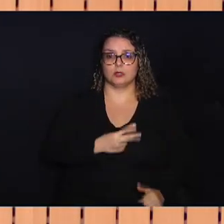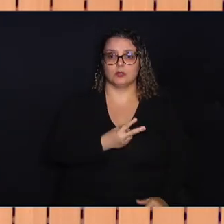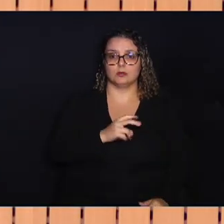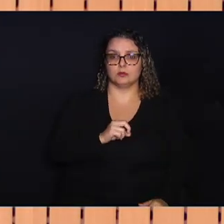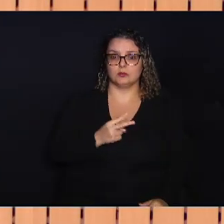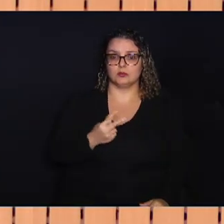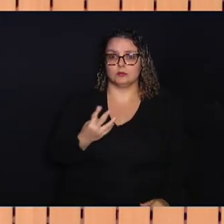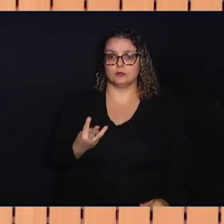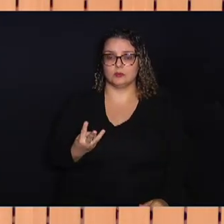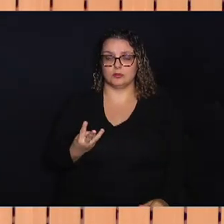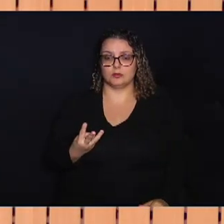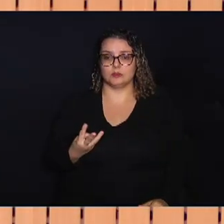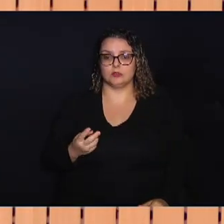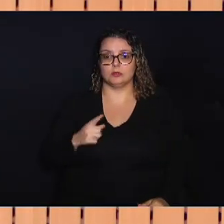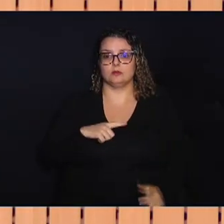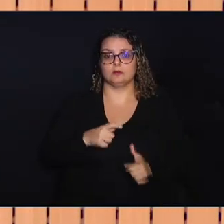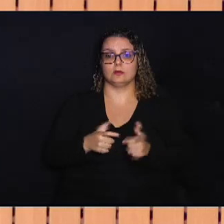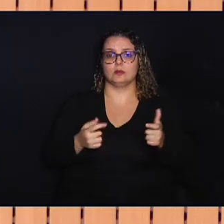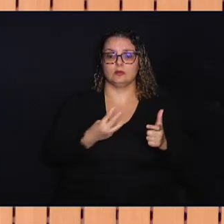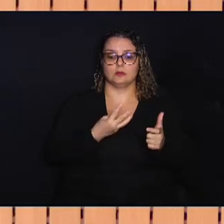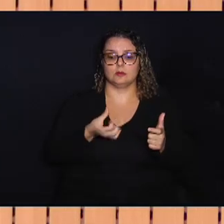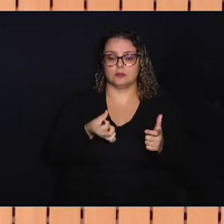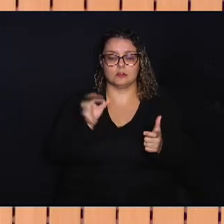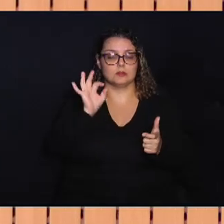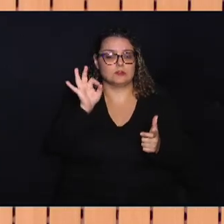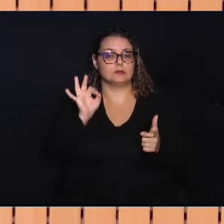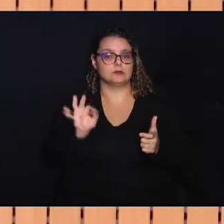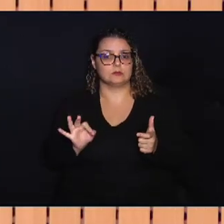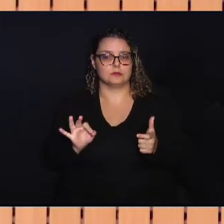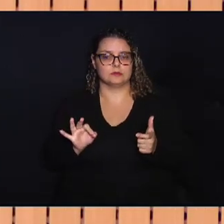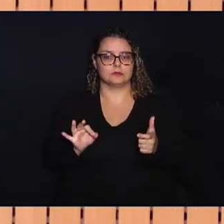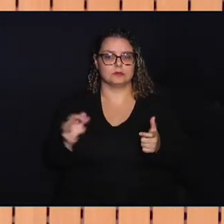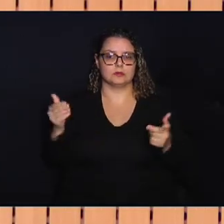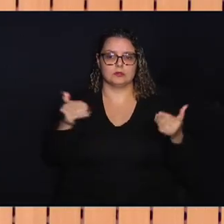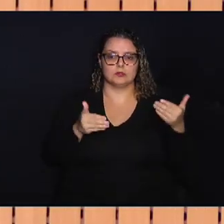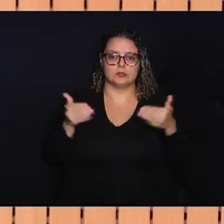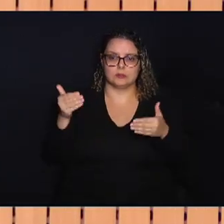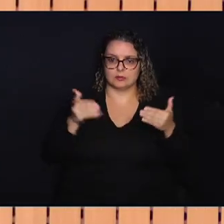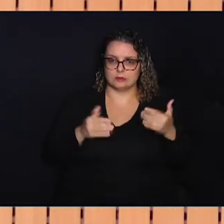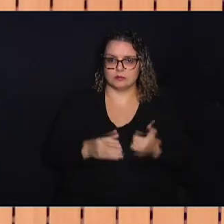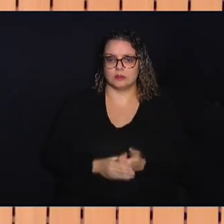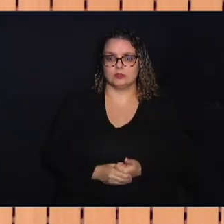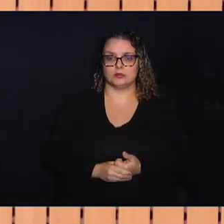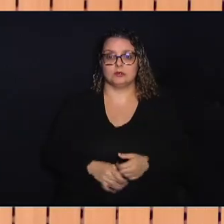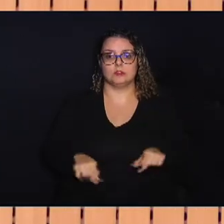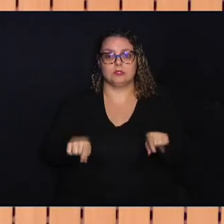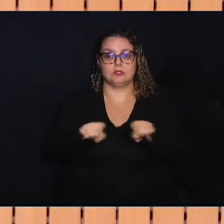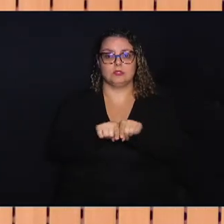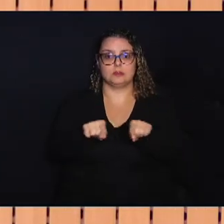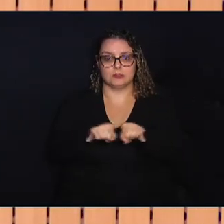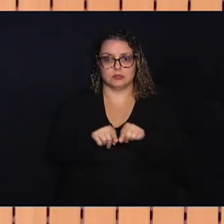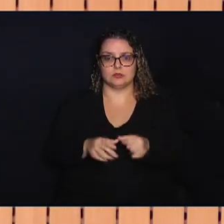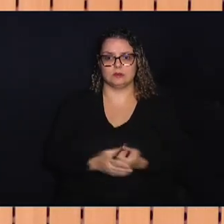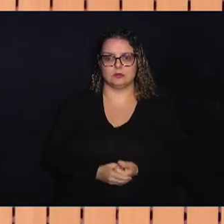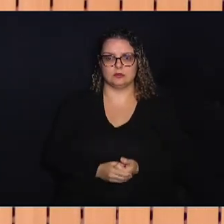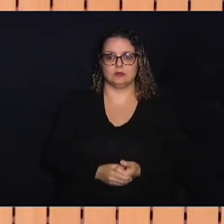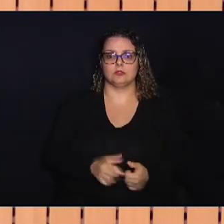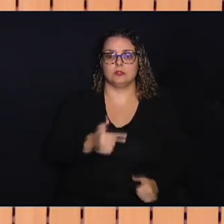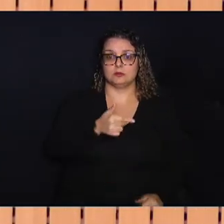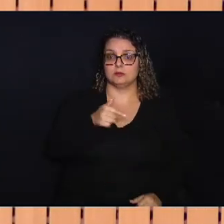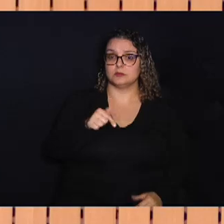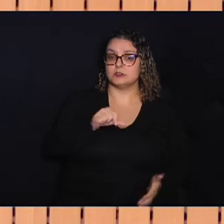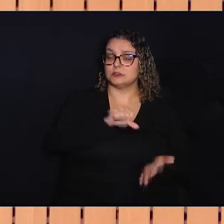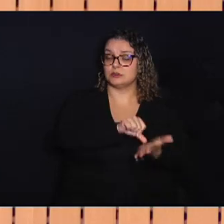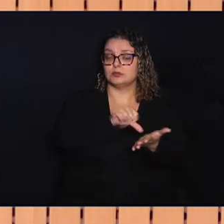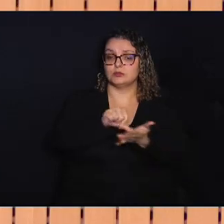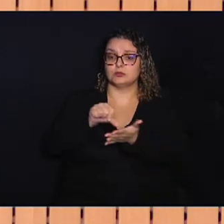2023, teve um aumento de 36% da participação e, além disso, das 27 unidades